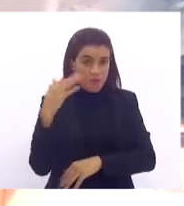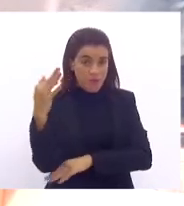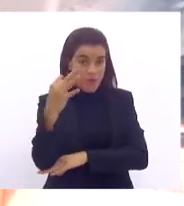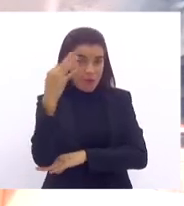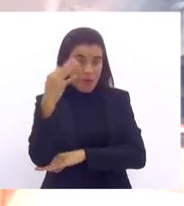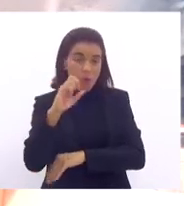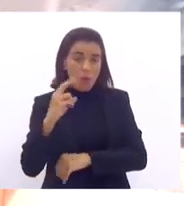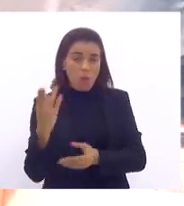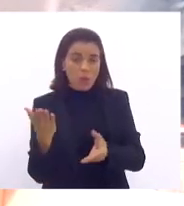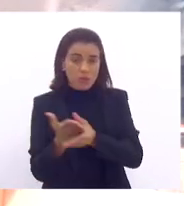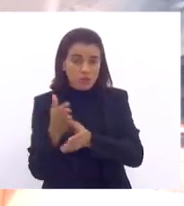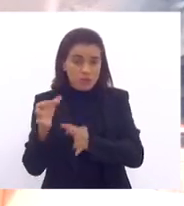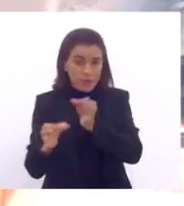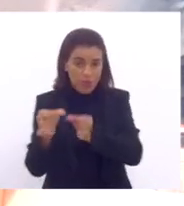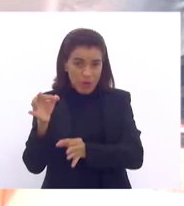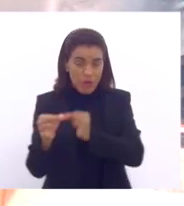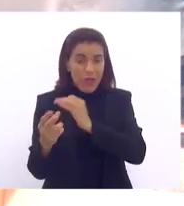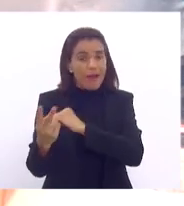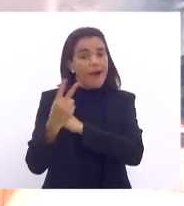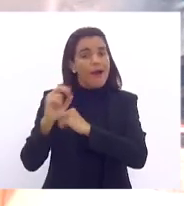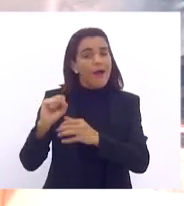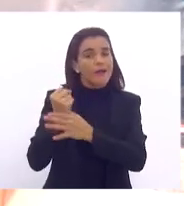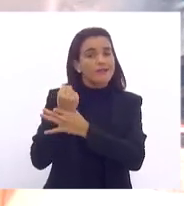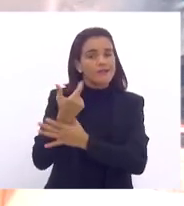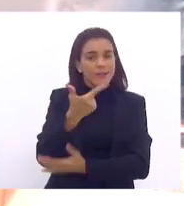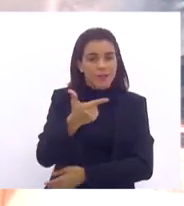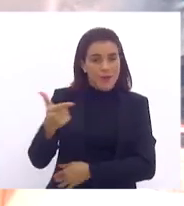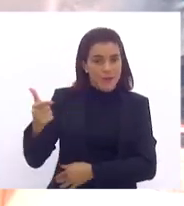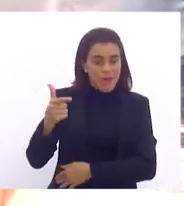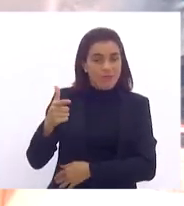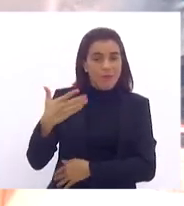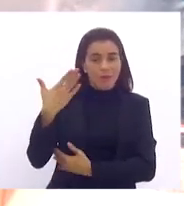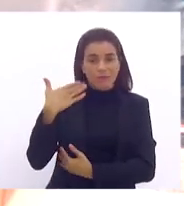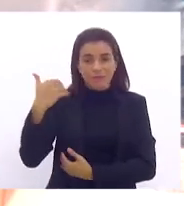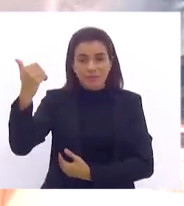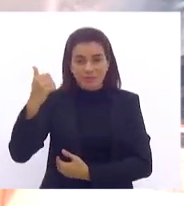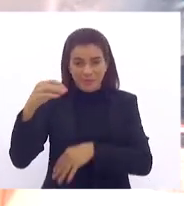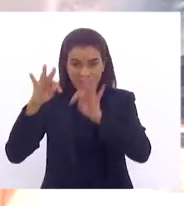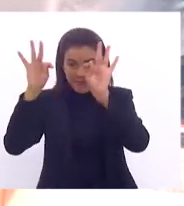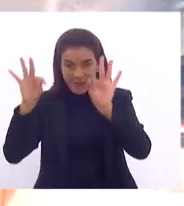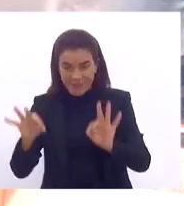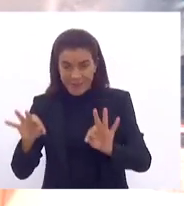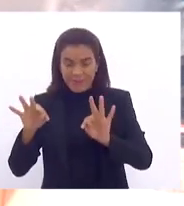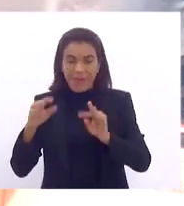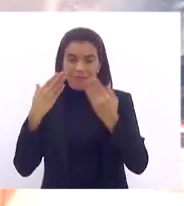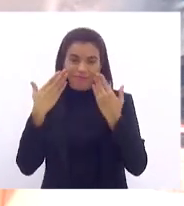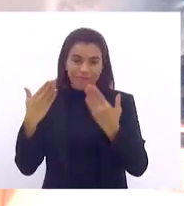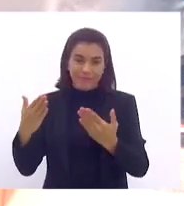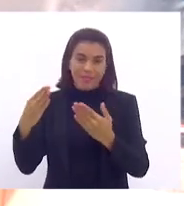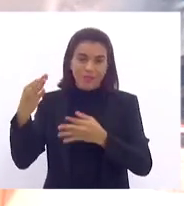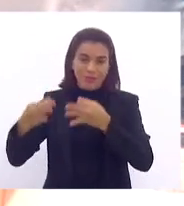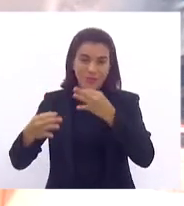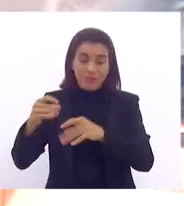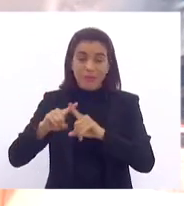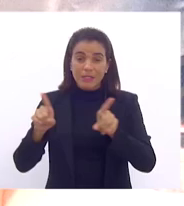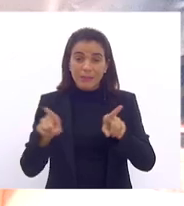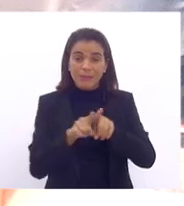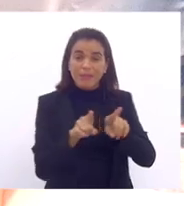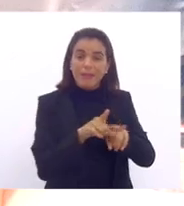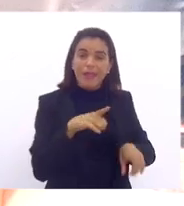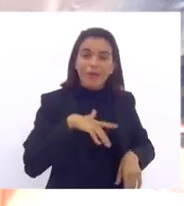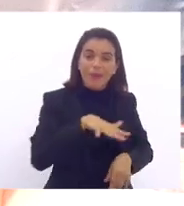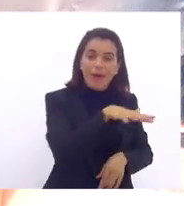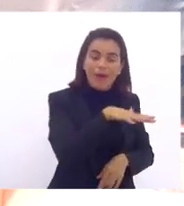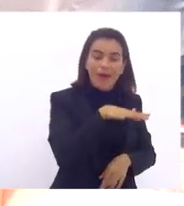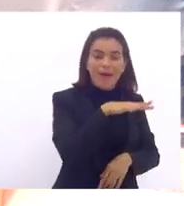processual ou seja garantia de não ser obrigado a ser chamar testemunhar no âmbito do Poder Judiciário mas que também há uma dimensão uma